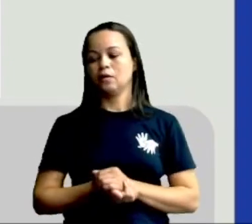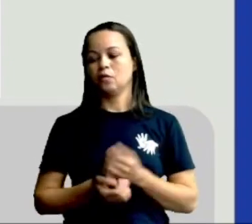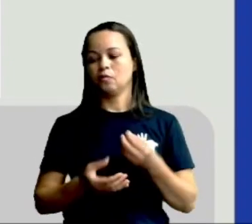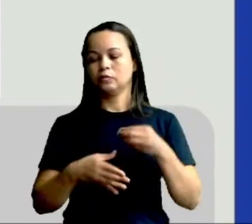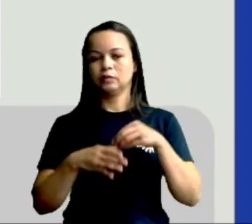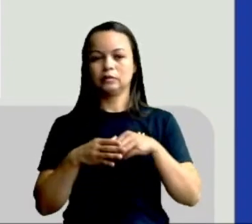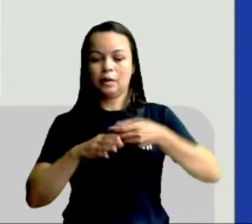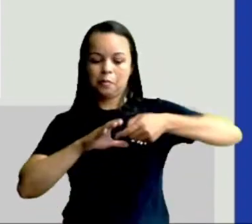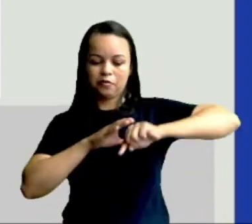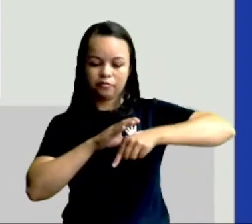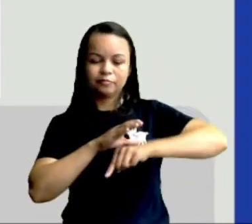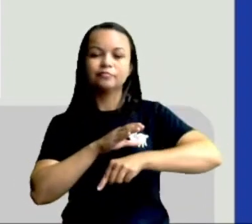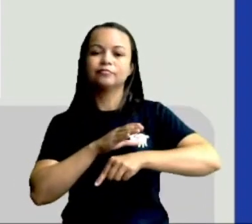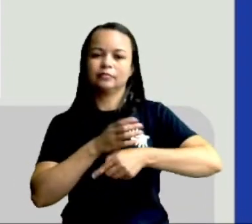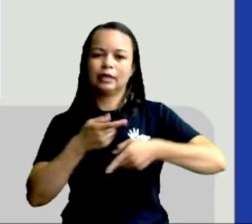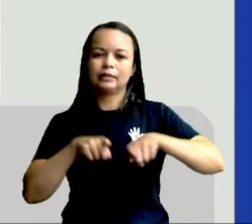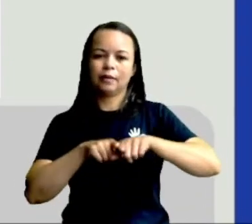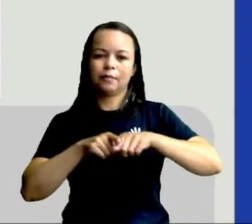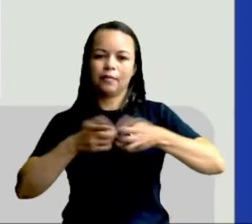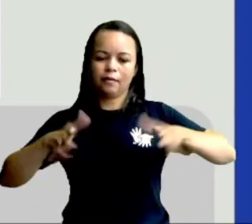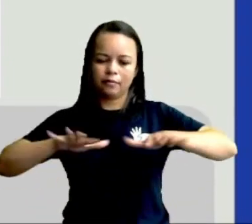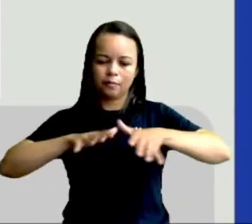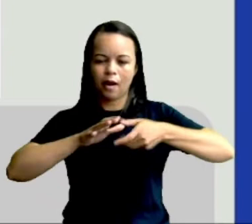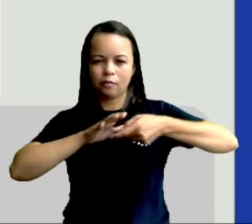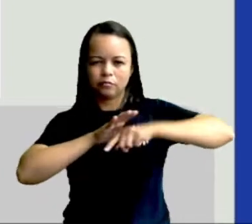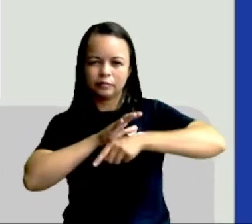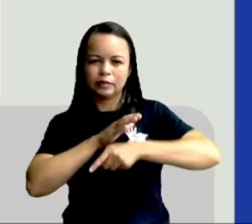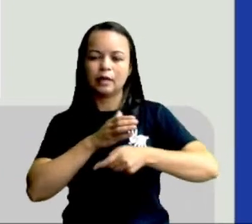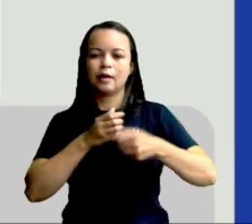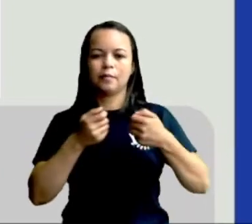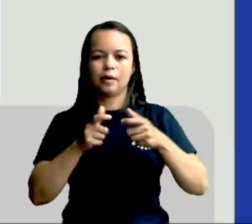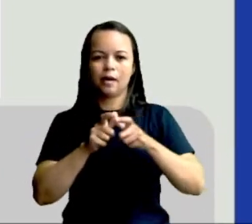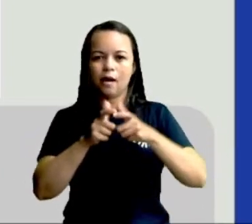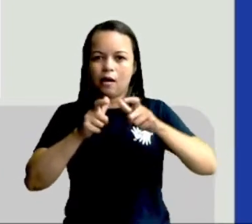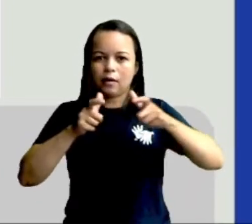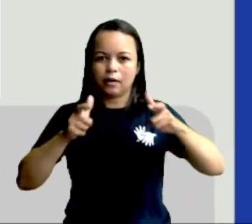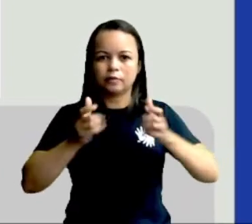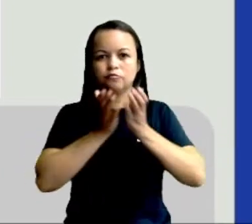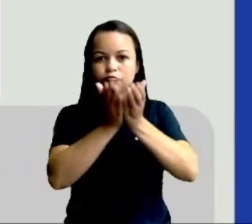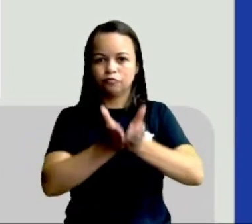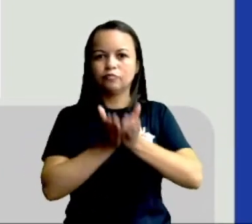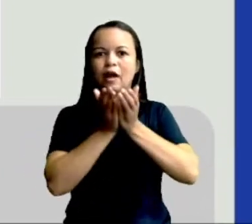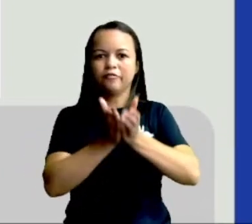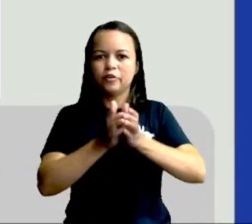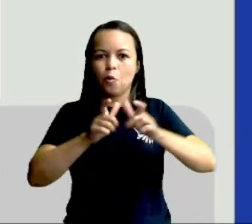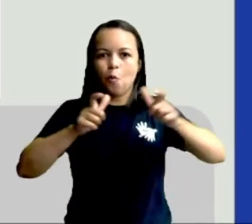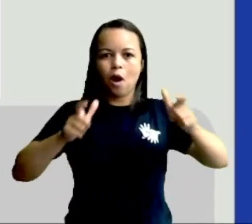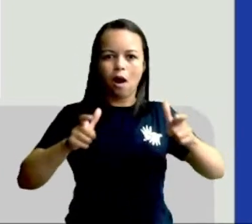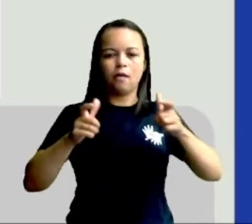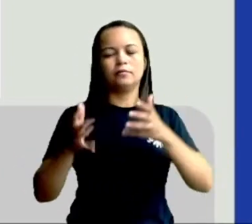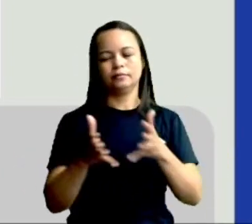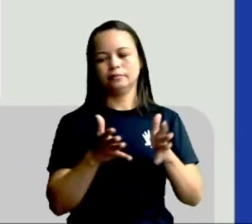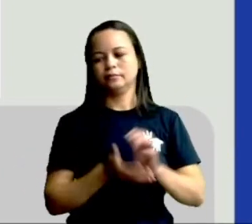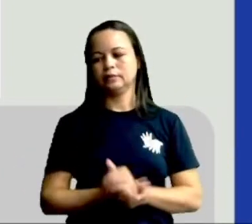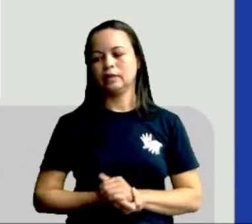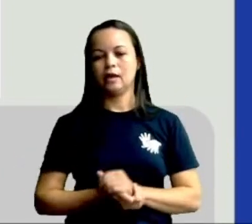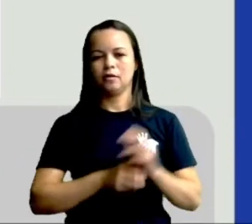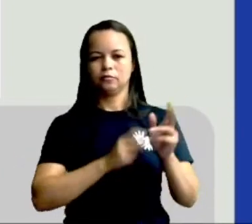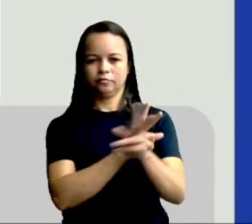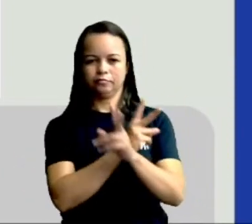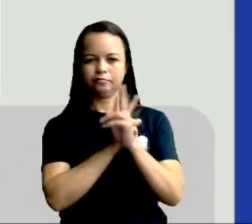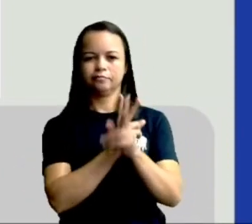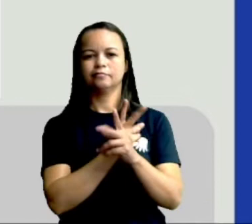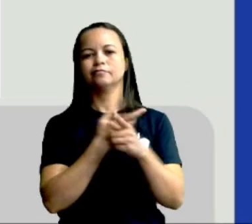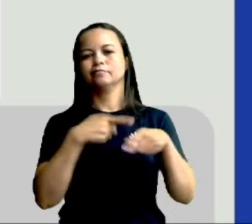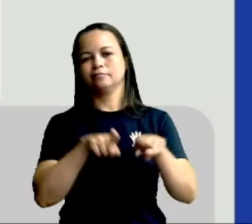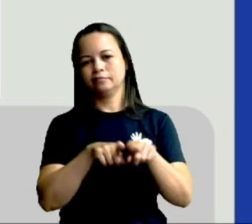a profundidade para poder passar grandes navios, ou seja, tem que ser fundo, local. A dinâmica dos ventos, porque